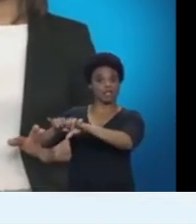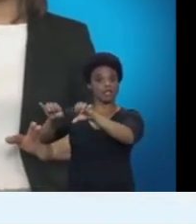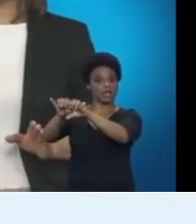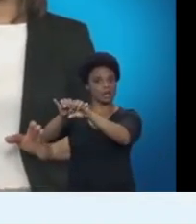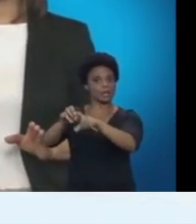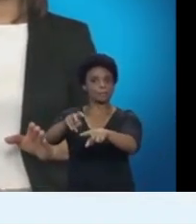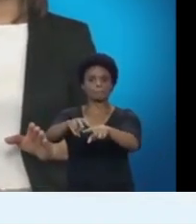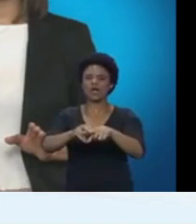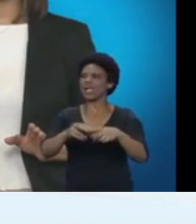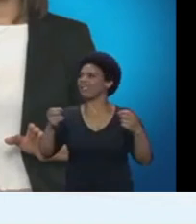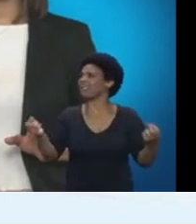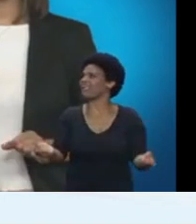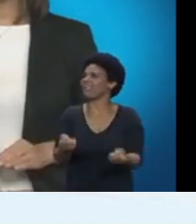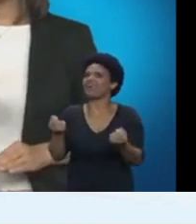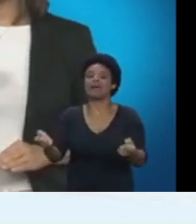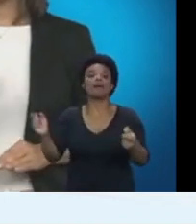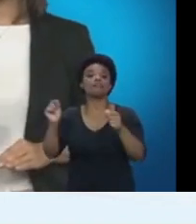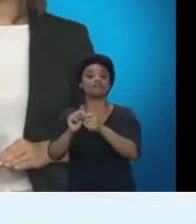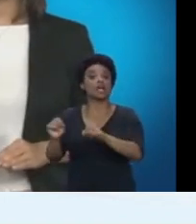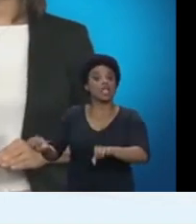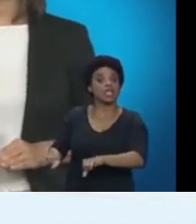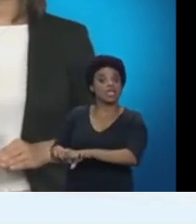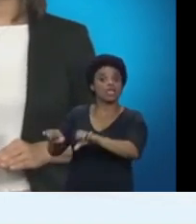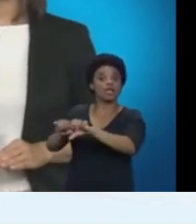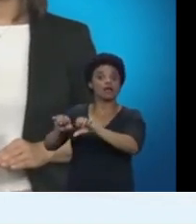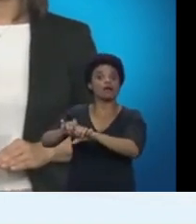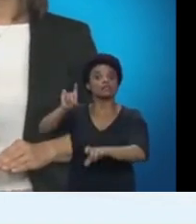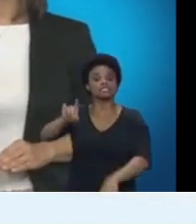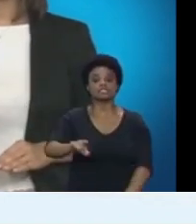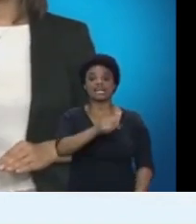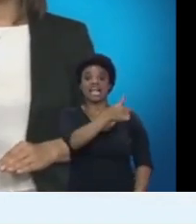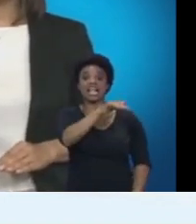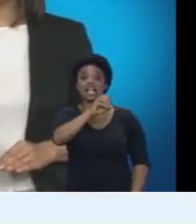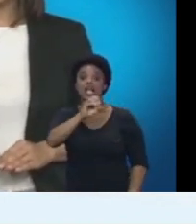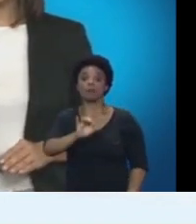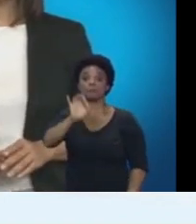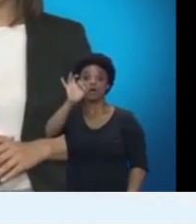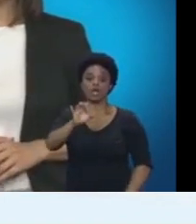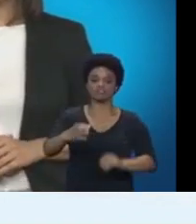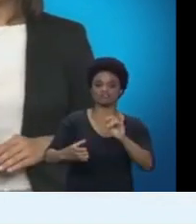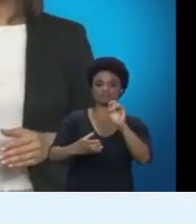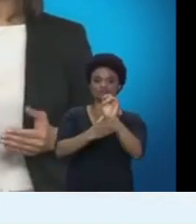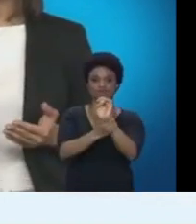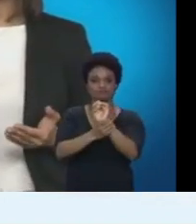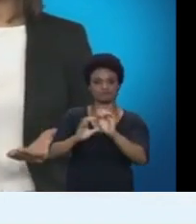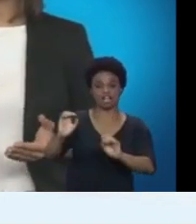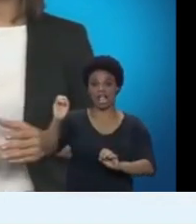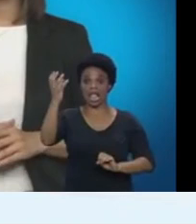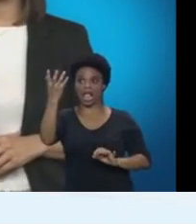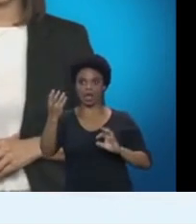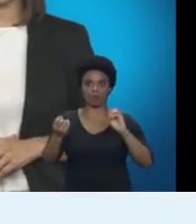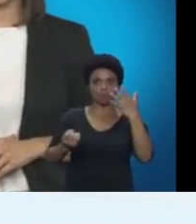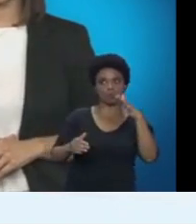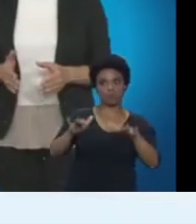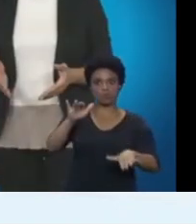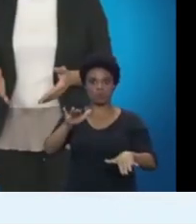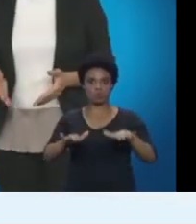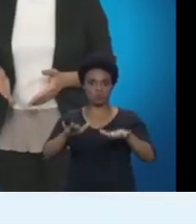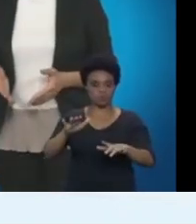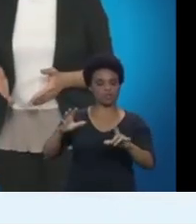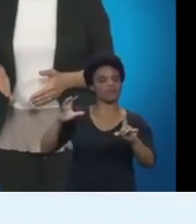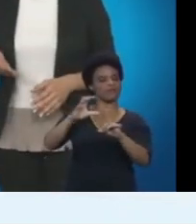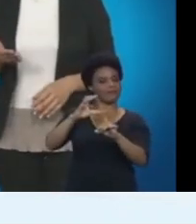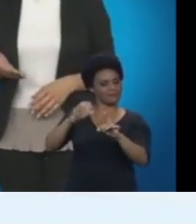impossível projetar uma estrutura que seja 100% segura contra os fatores aleatórios que influenciam a edificação.